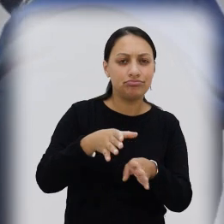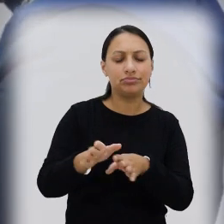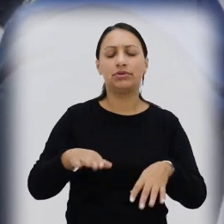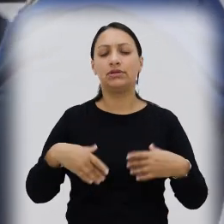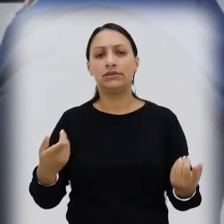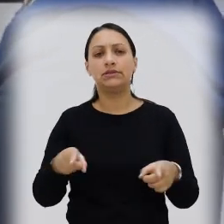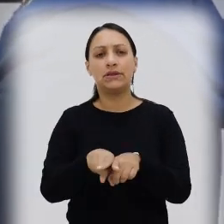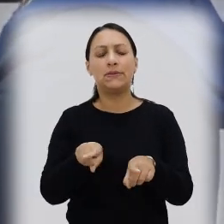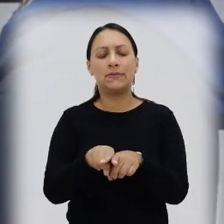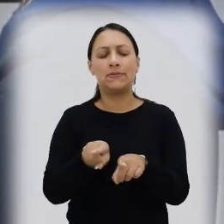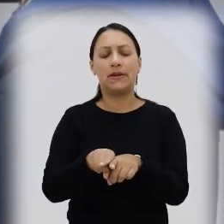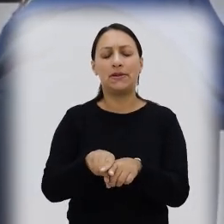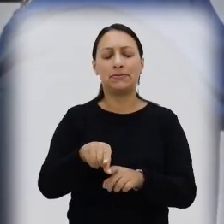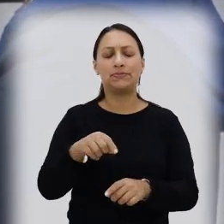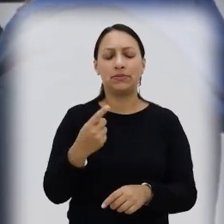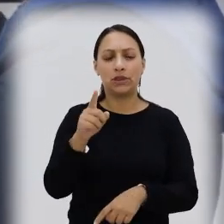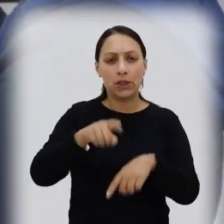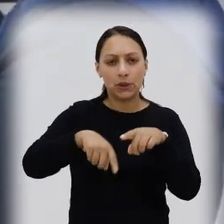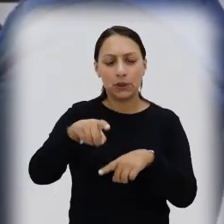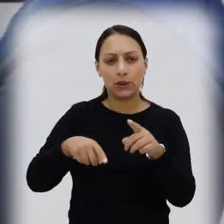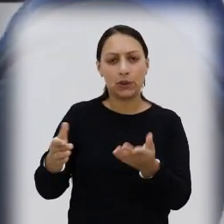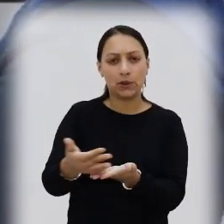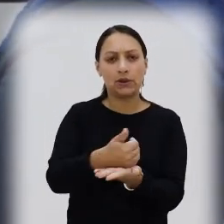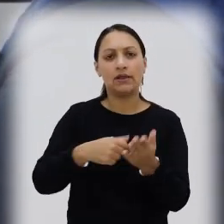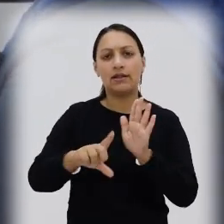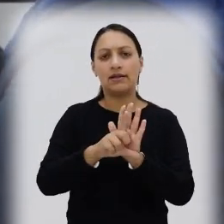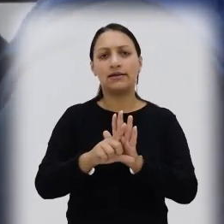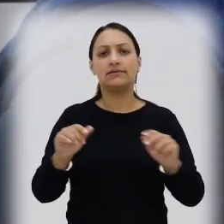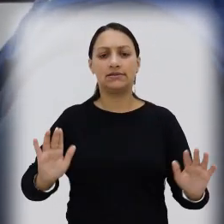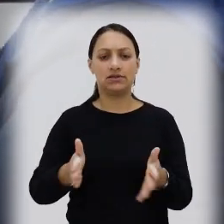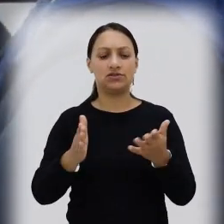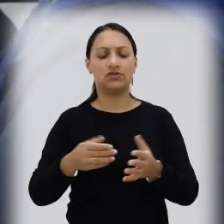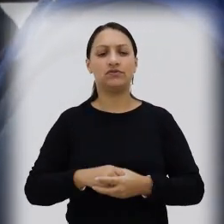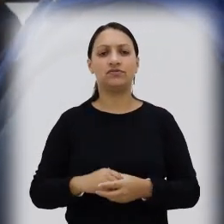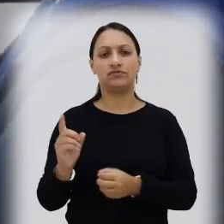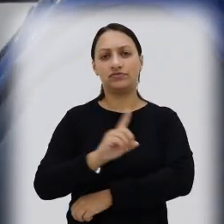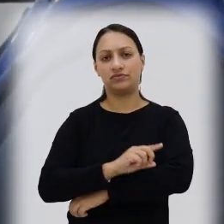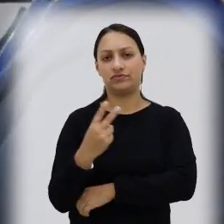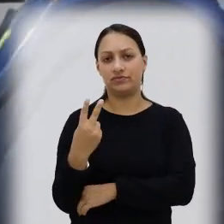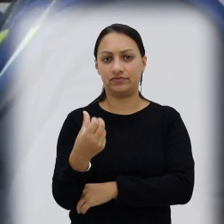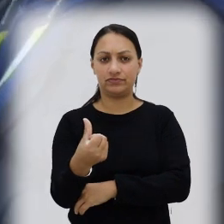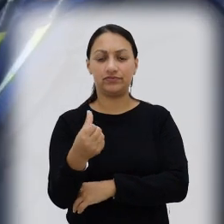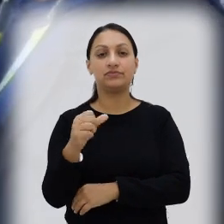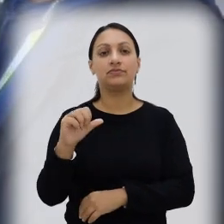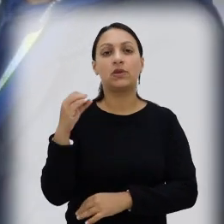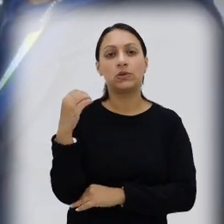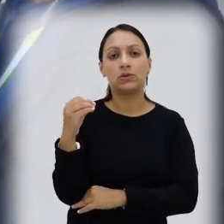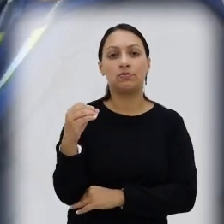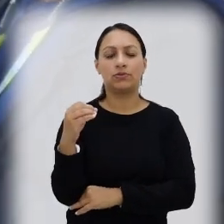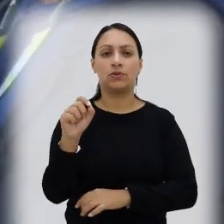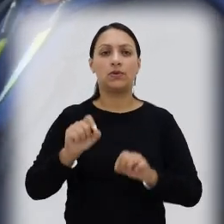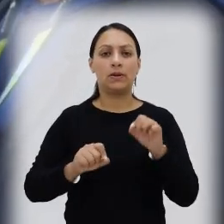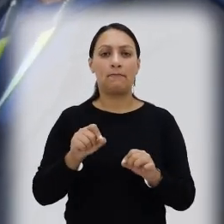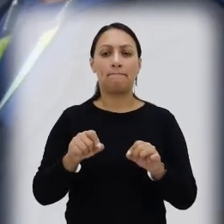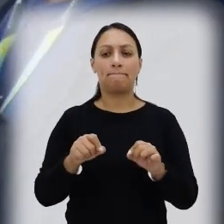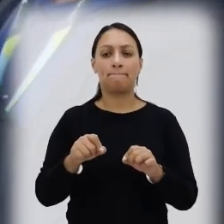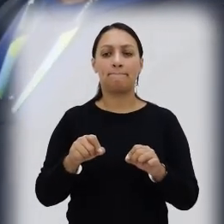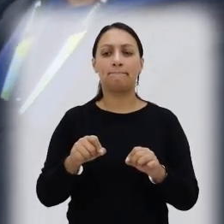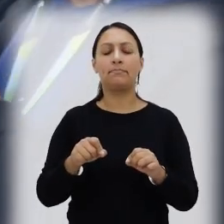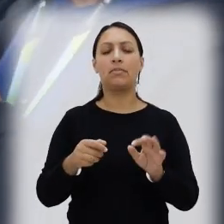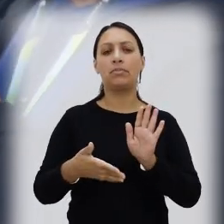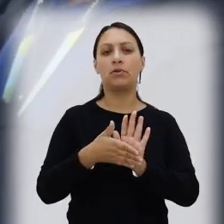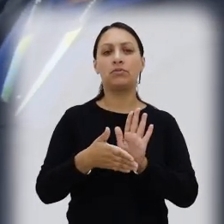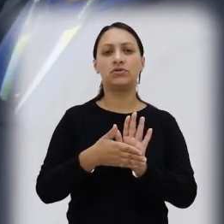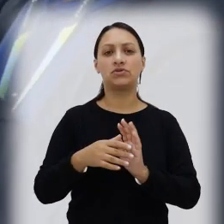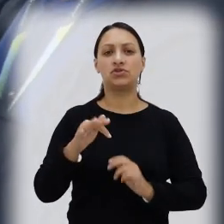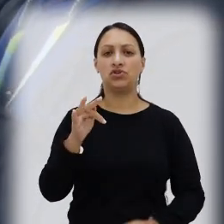de recursos e leis de incentivo. Dia 26/10, a agenda proposta é uma rodada com fundos de